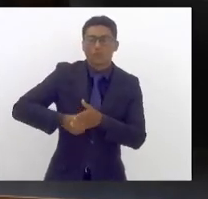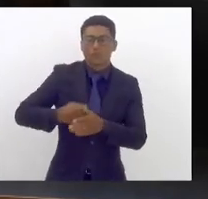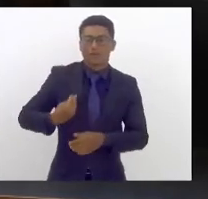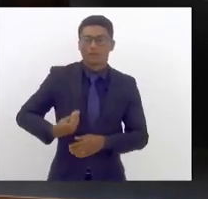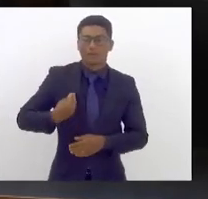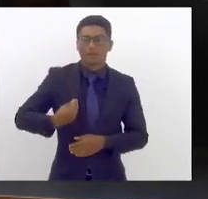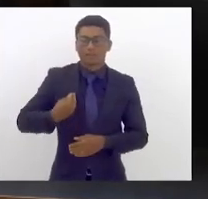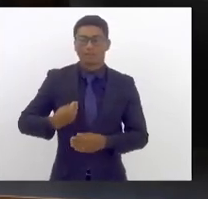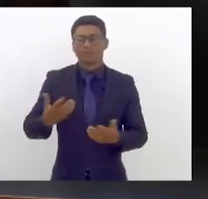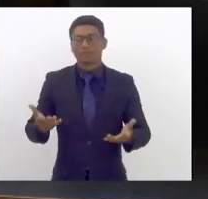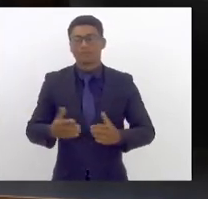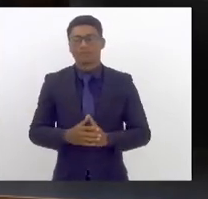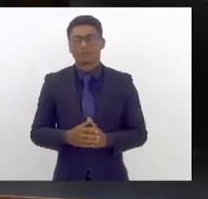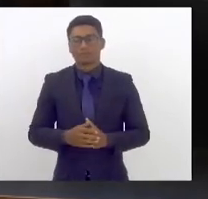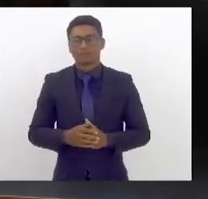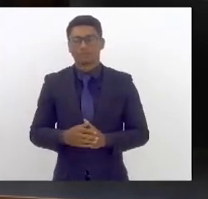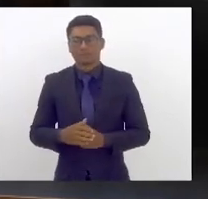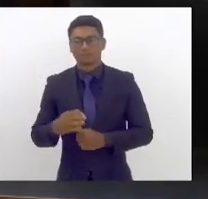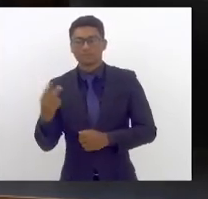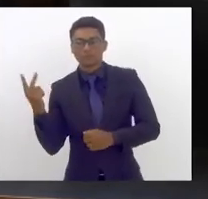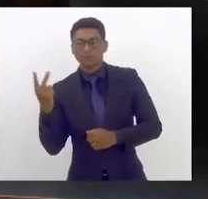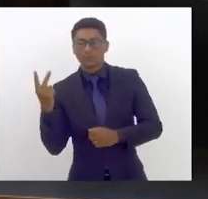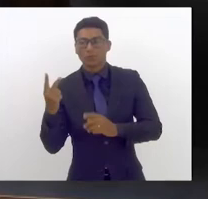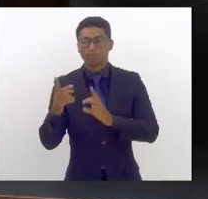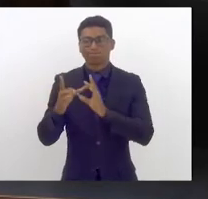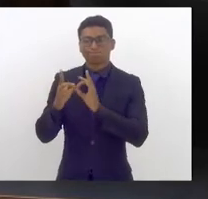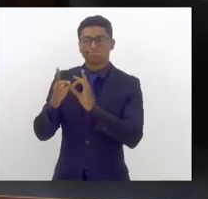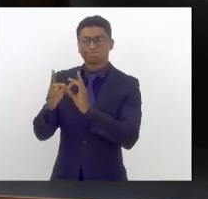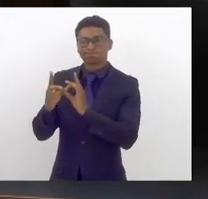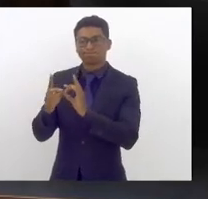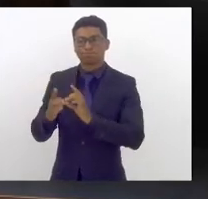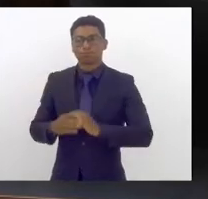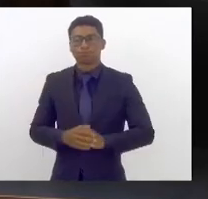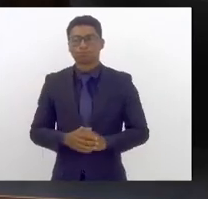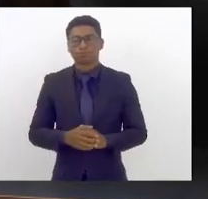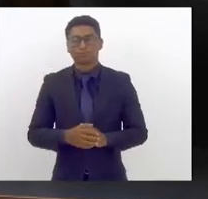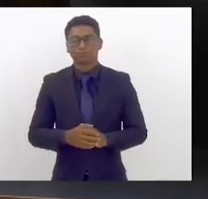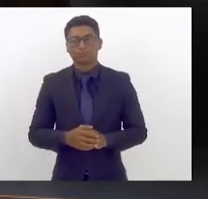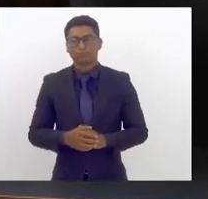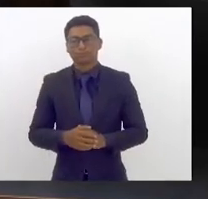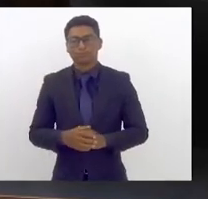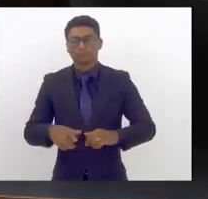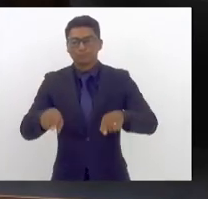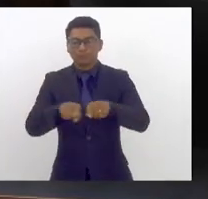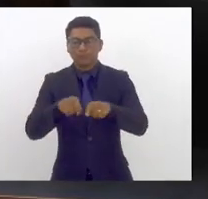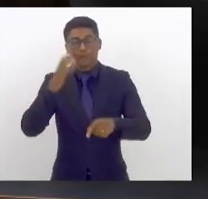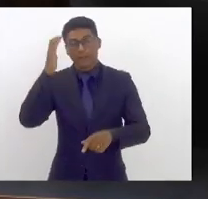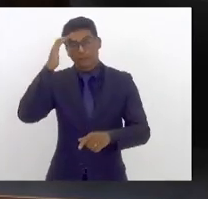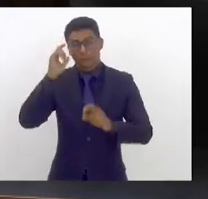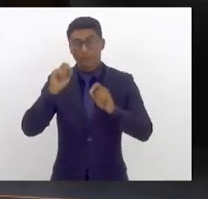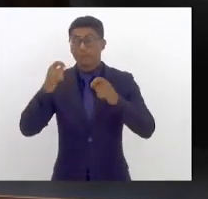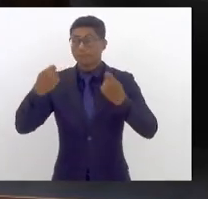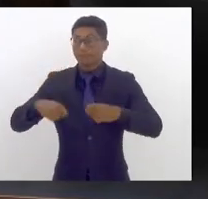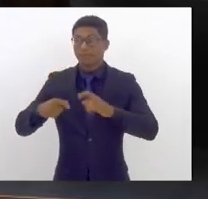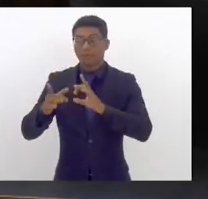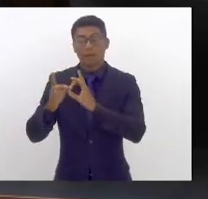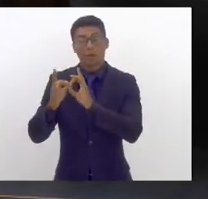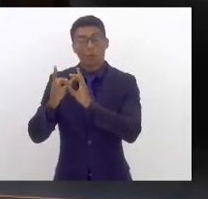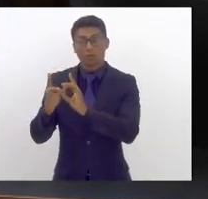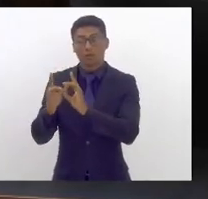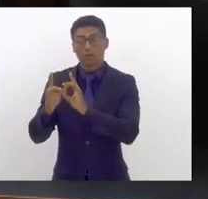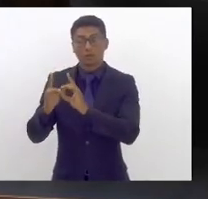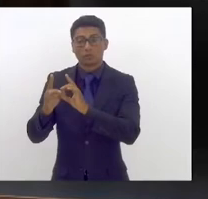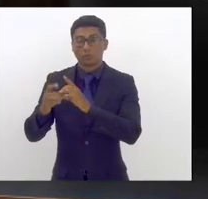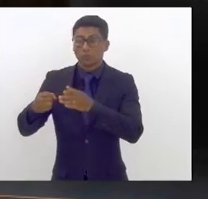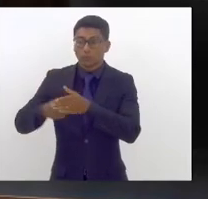se logo se nós duas nos identificamos ali e entendemos que a gente tinha que dar as mãos e seguir na luta